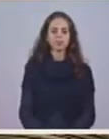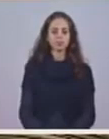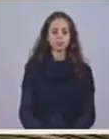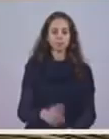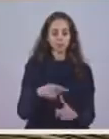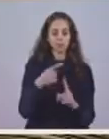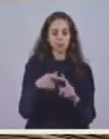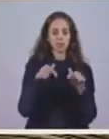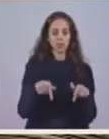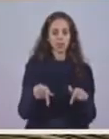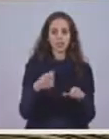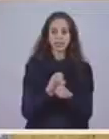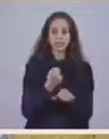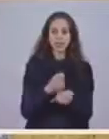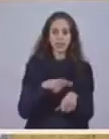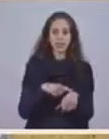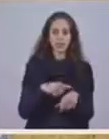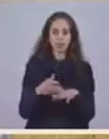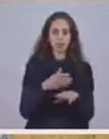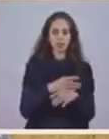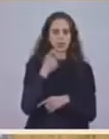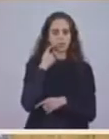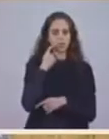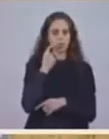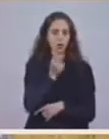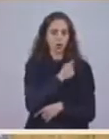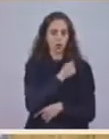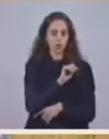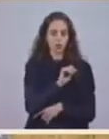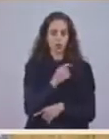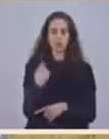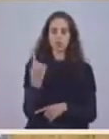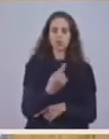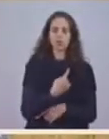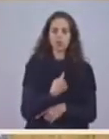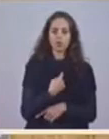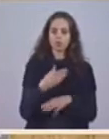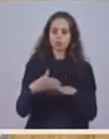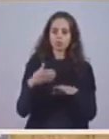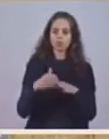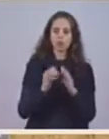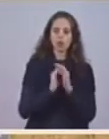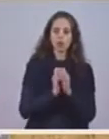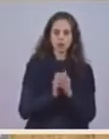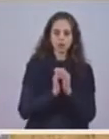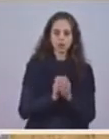Este ano, os exercícios da Quaresma, que entre nós, para além da